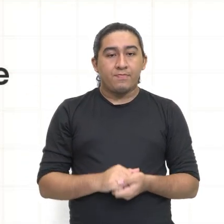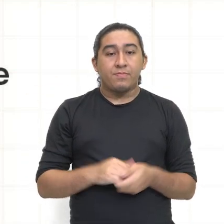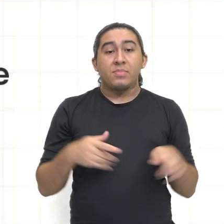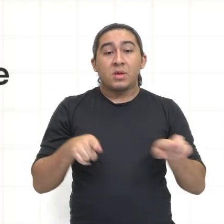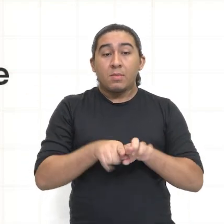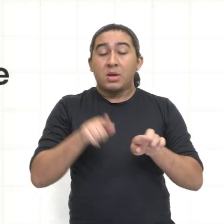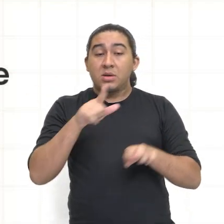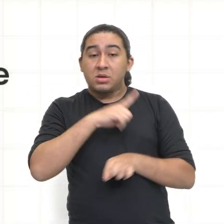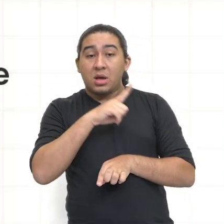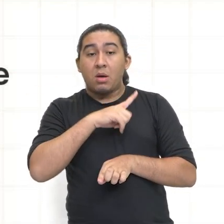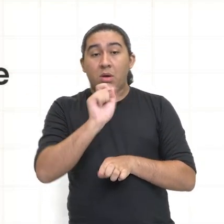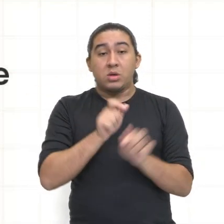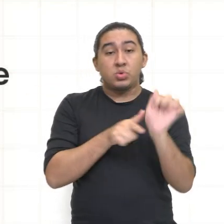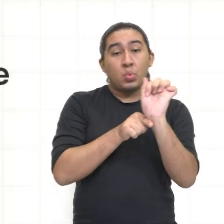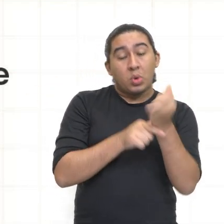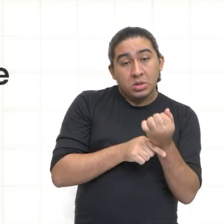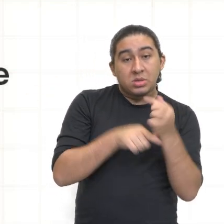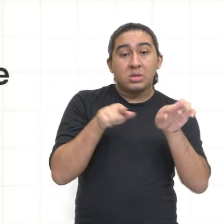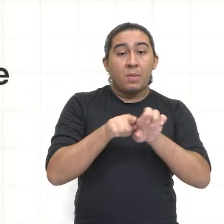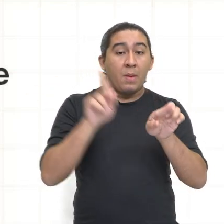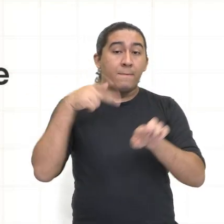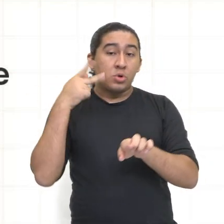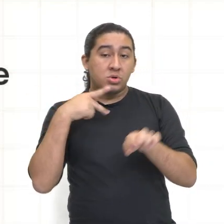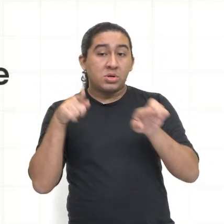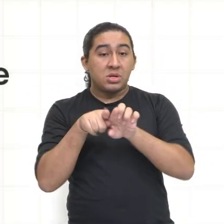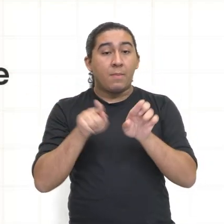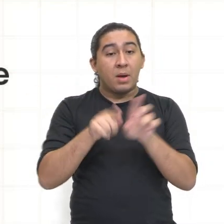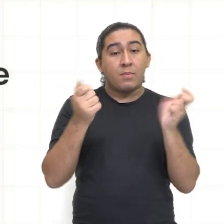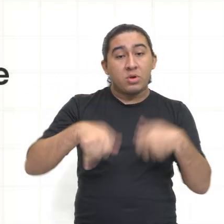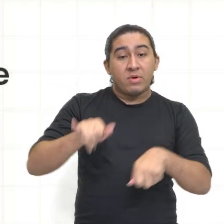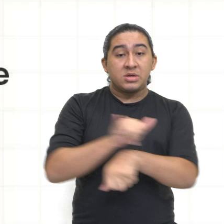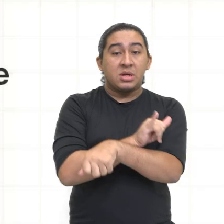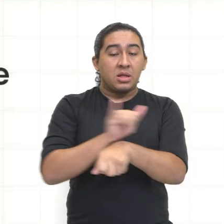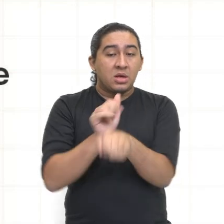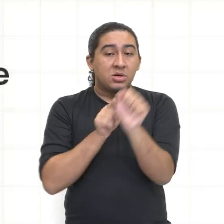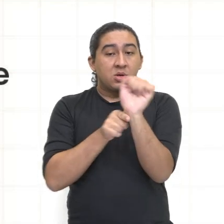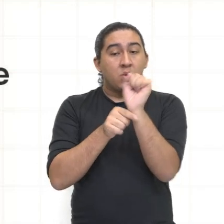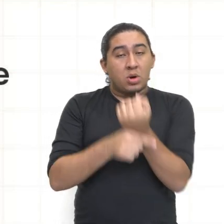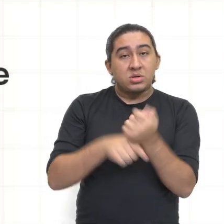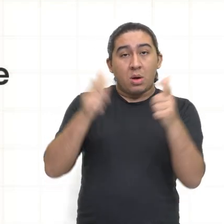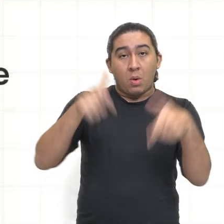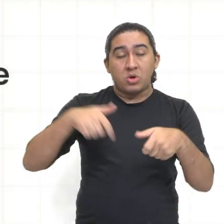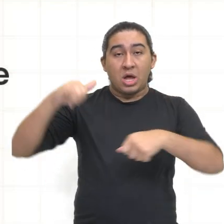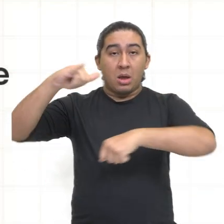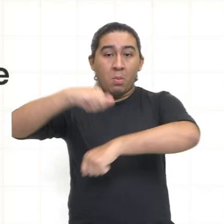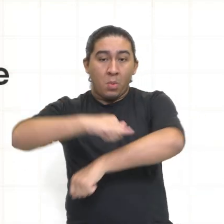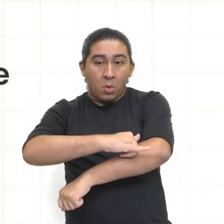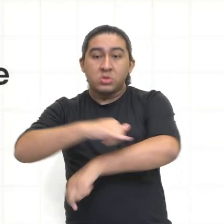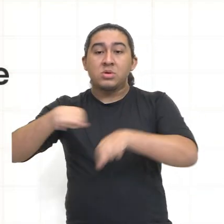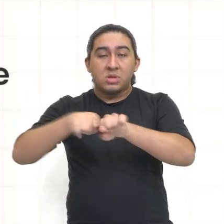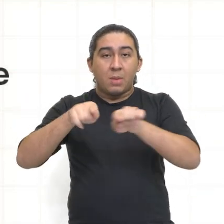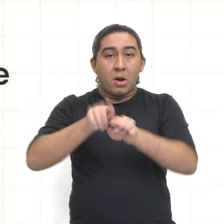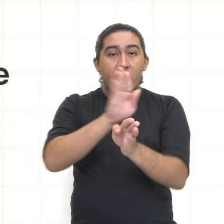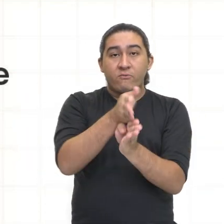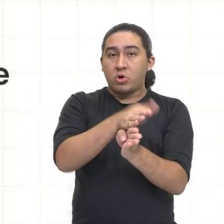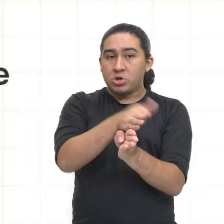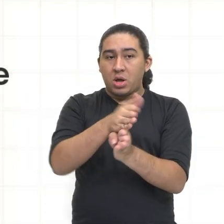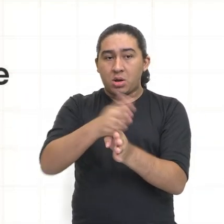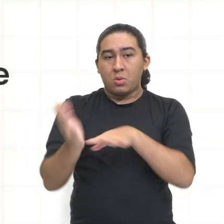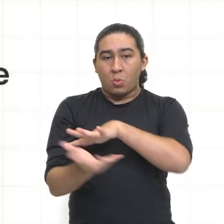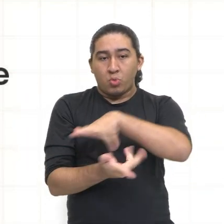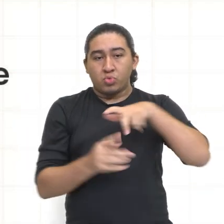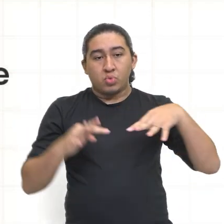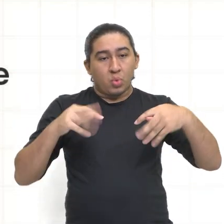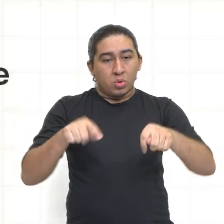da segurança e política, implementação de medidas de segurança rigorosas em aeroportos e fronteiras ao redor do